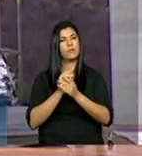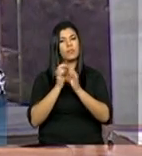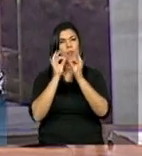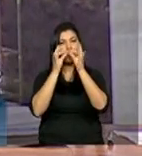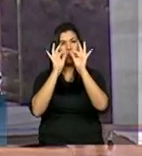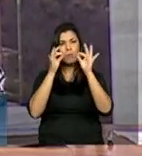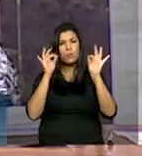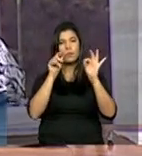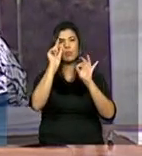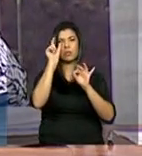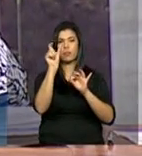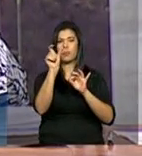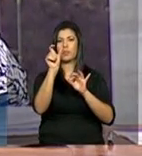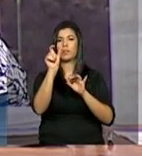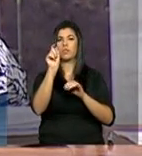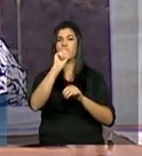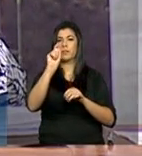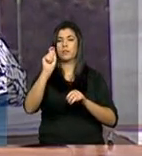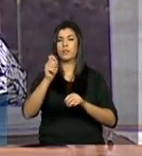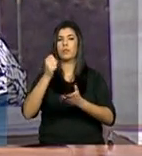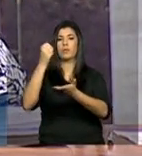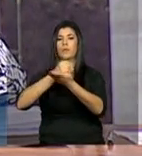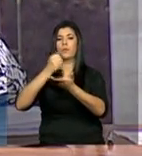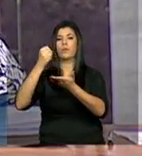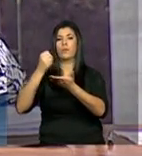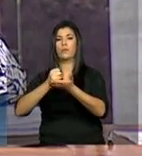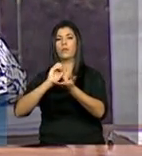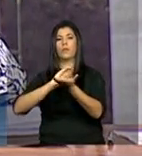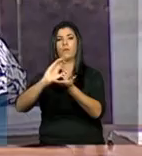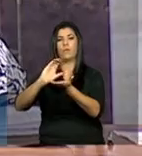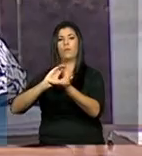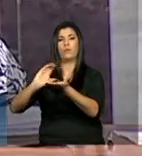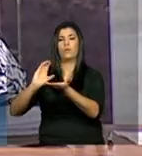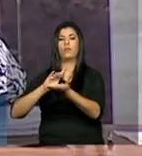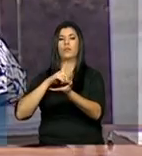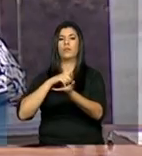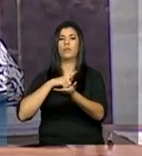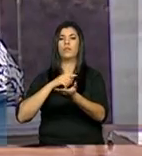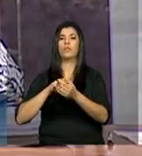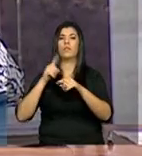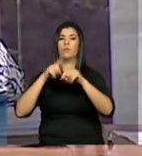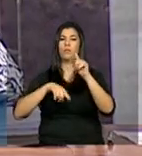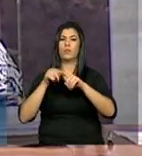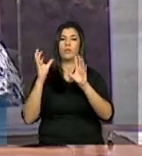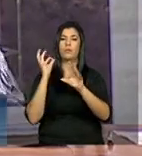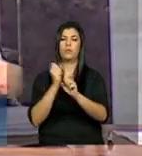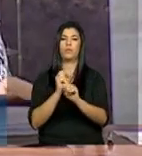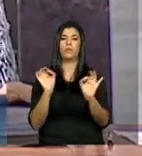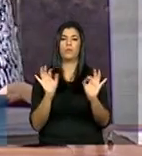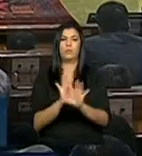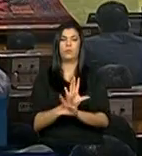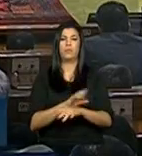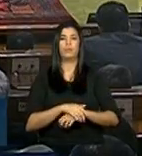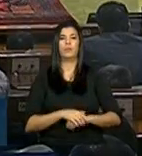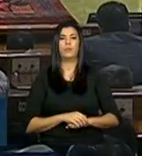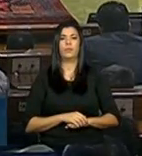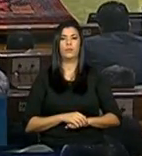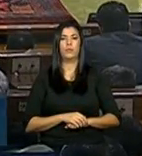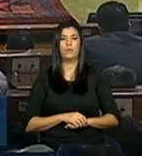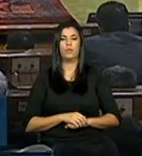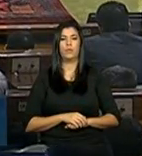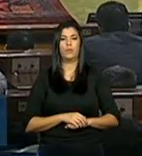coisas, está lá escrito que é a contratação das concessões que a gente leva em conta como critério de concluído.